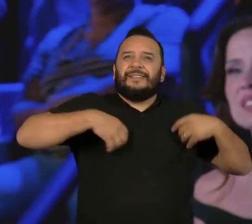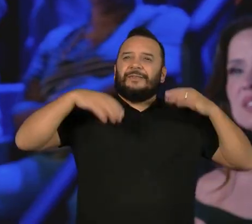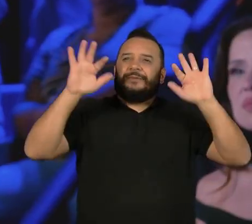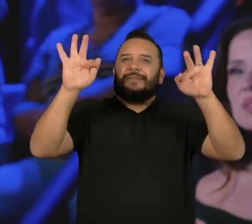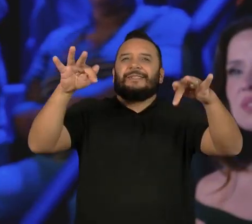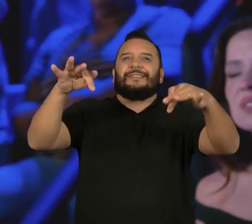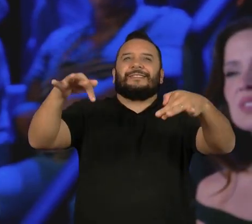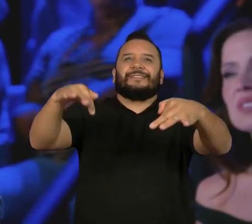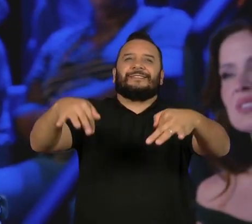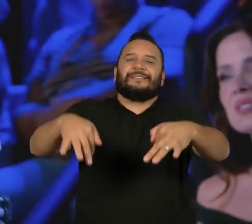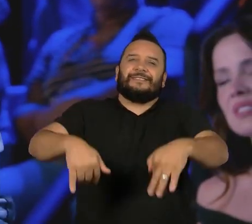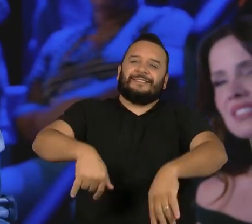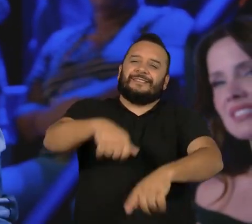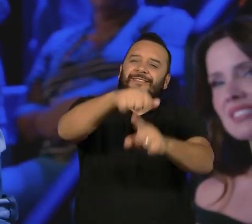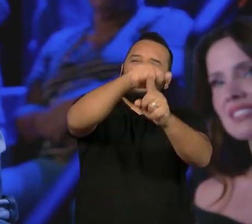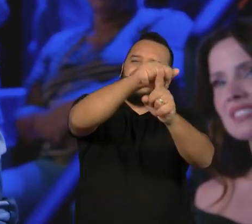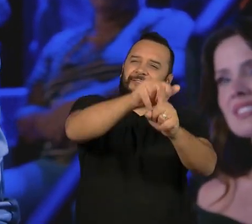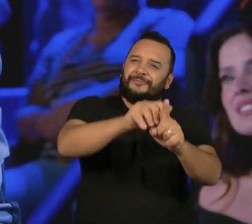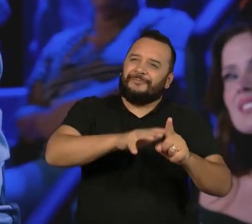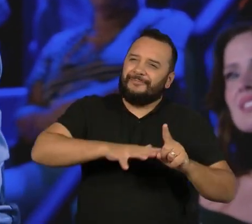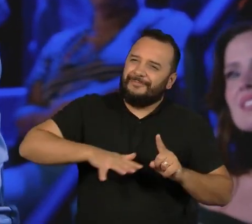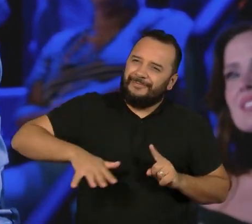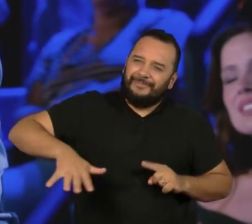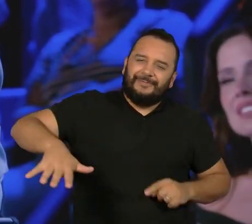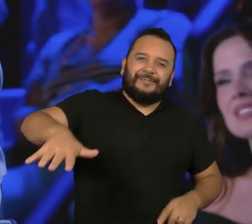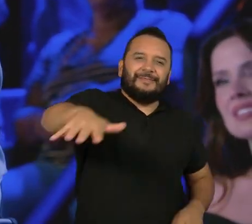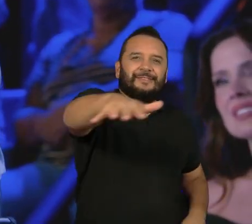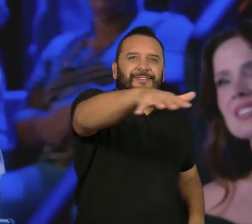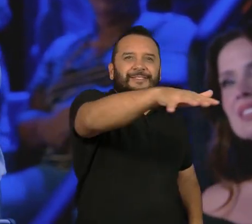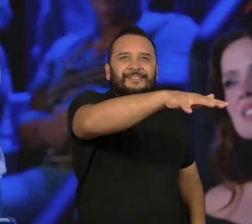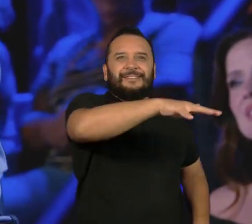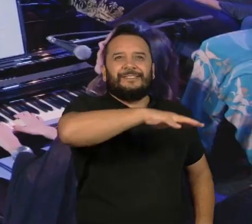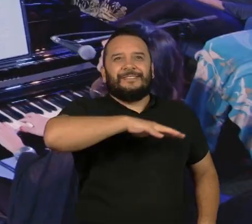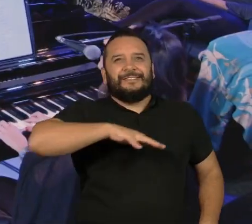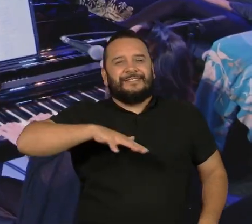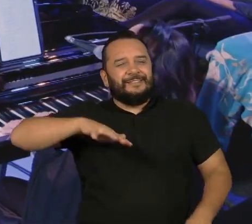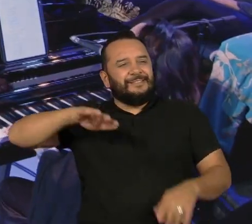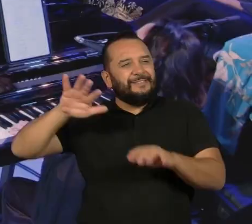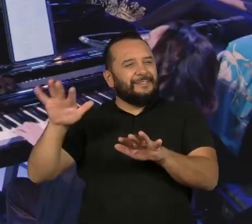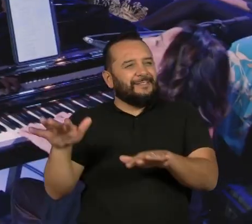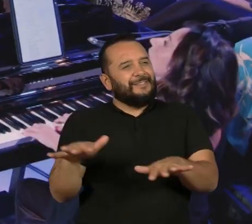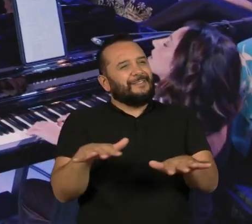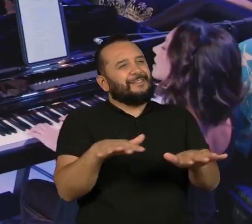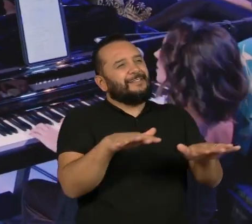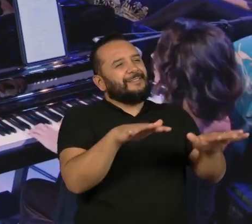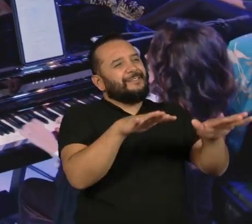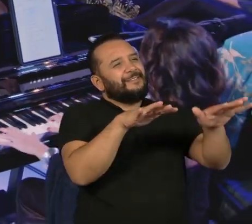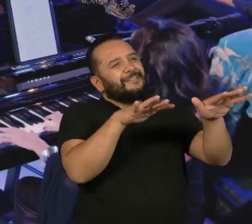E o mundo vai ver uma flor